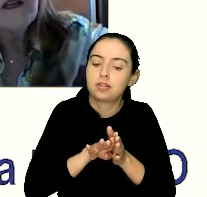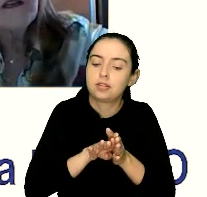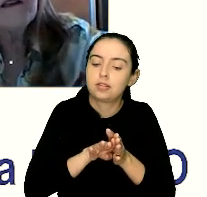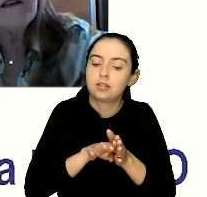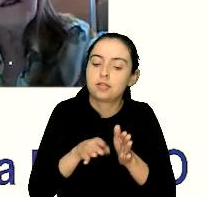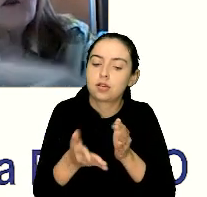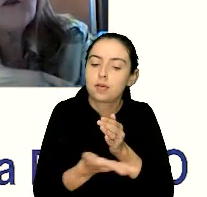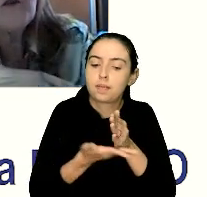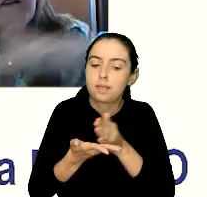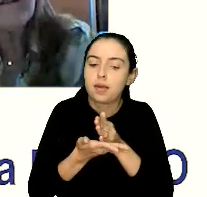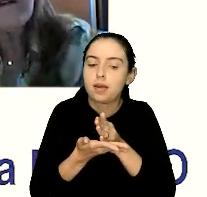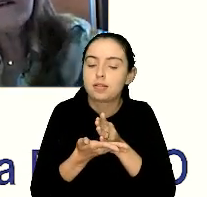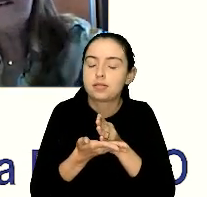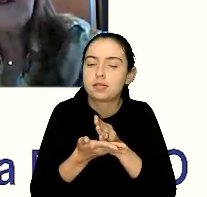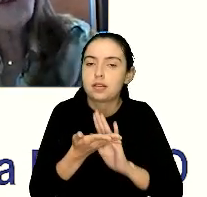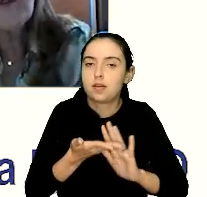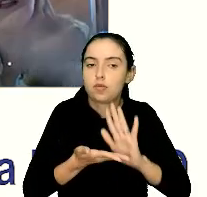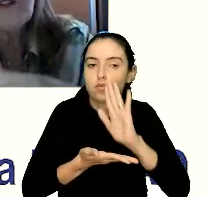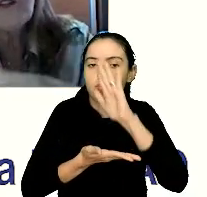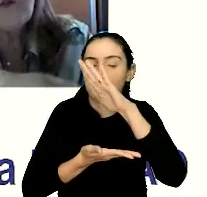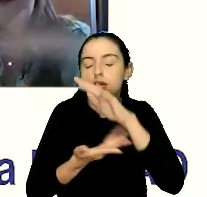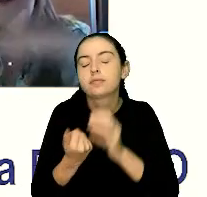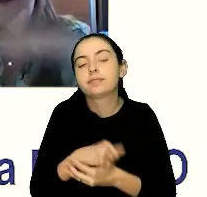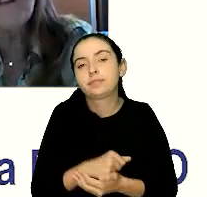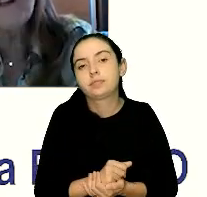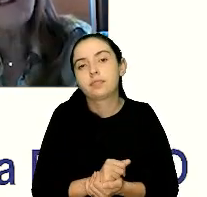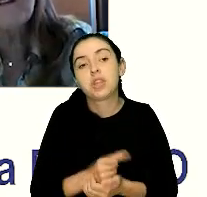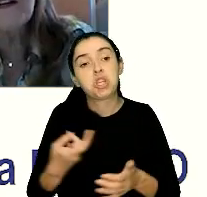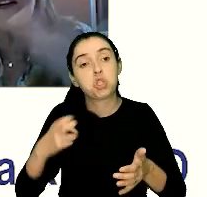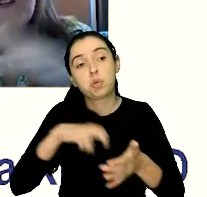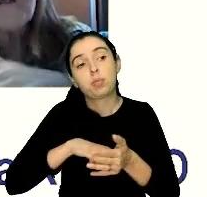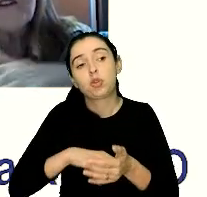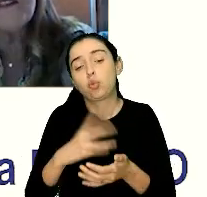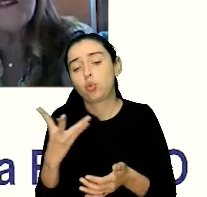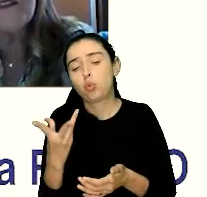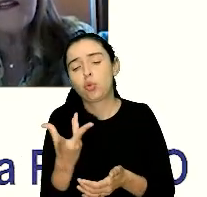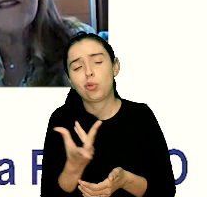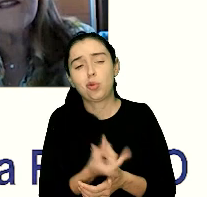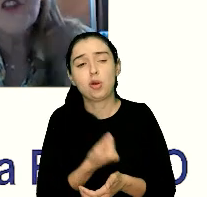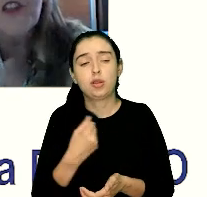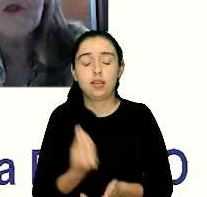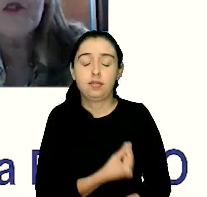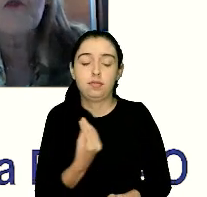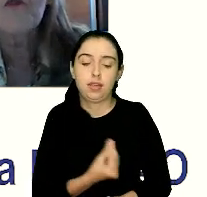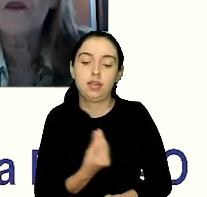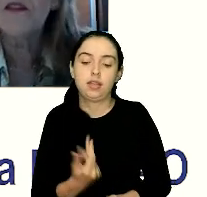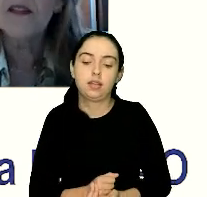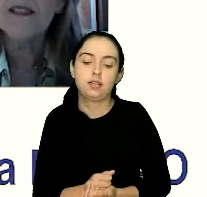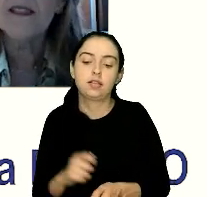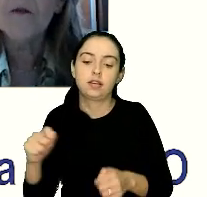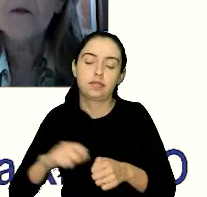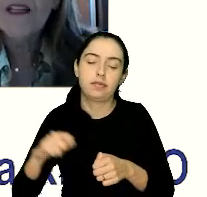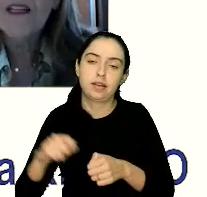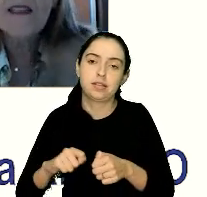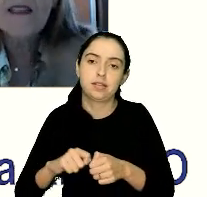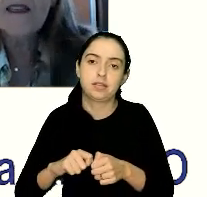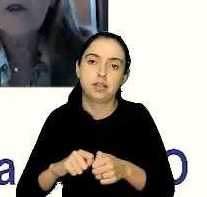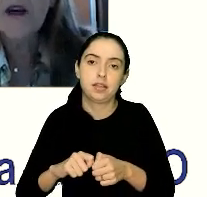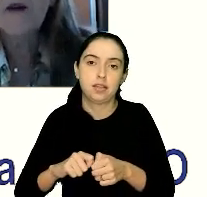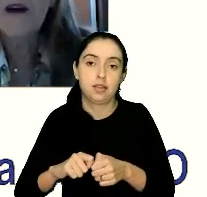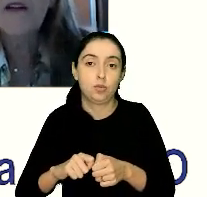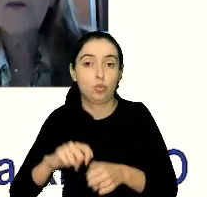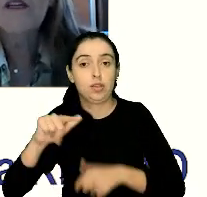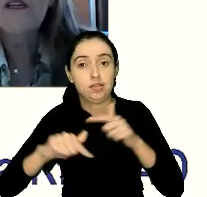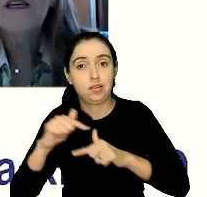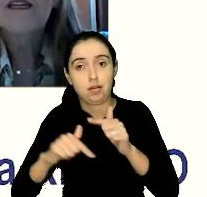montanha. Né? Então, ele foi condenado para toda a eternidade a fazer esse tipo de movimentação, que